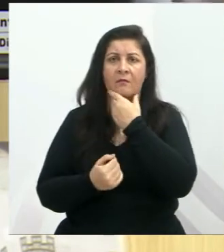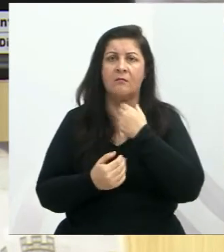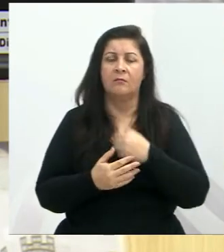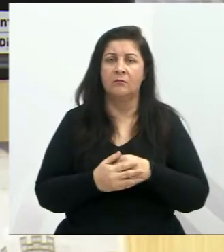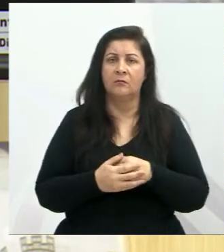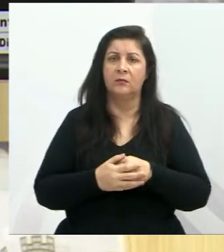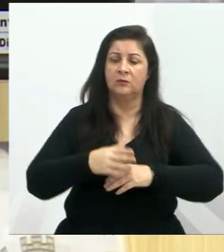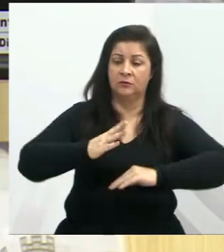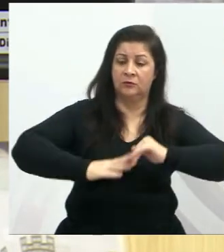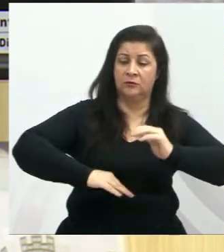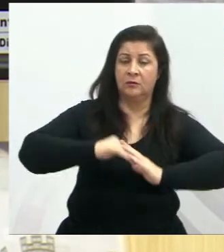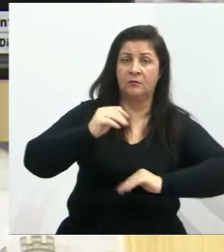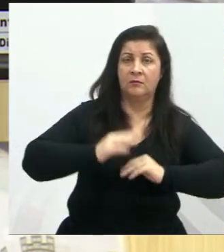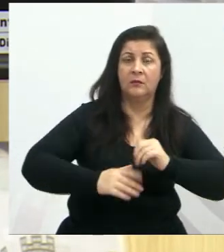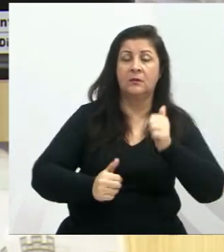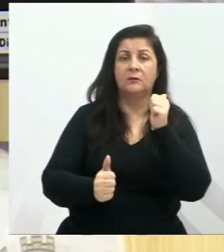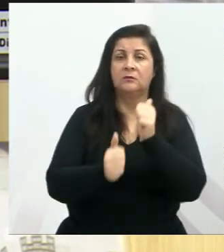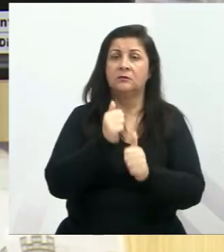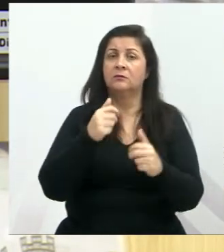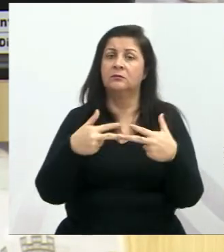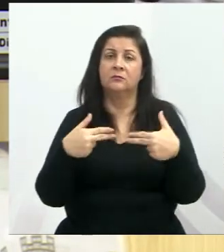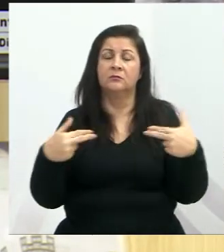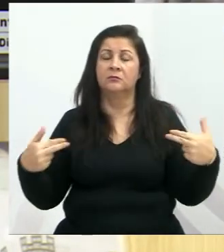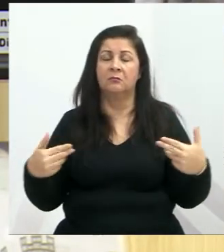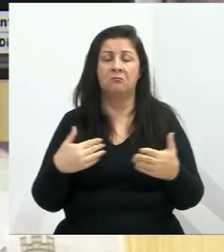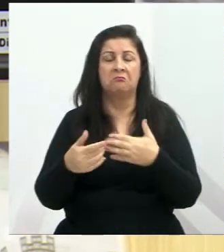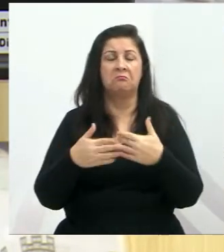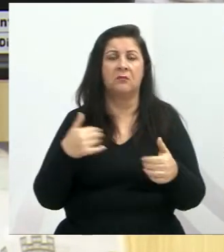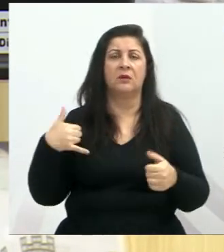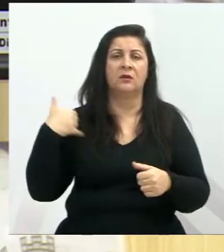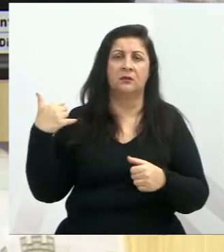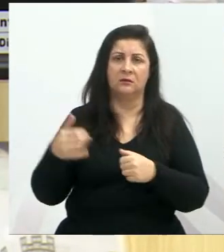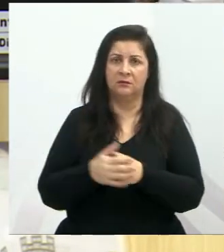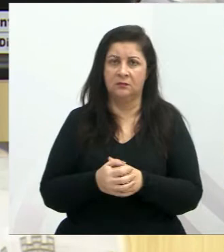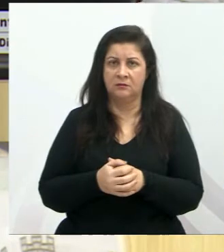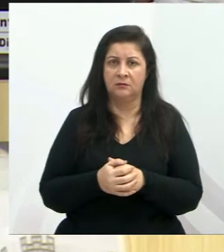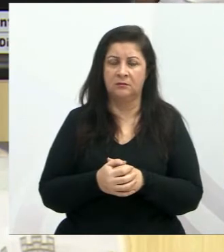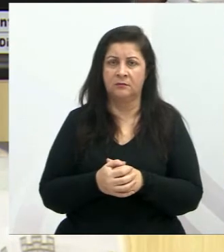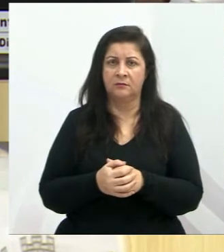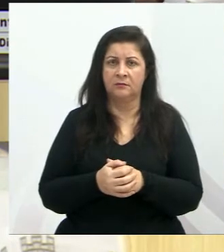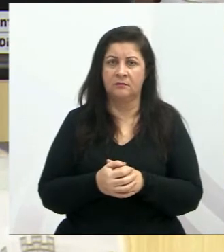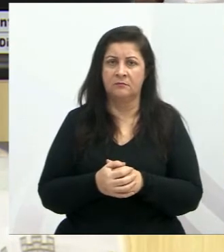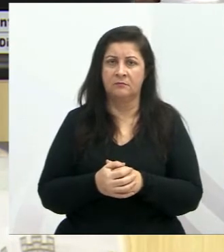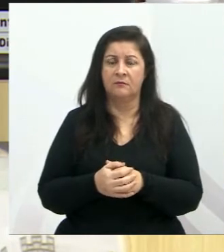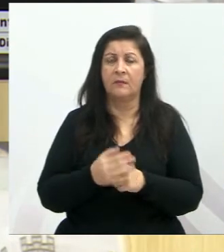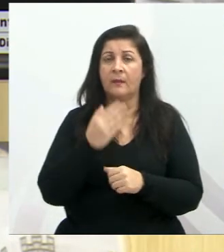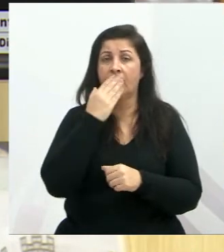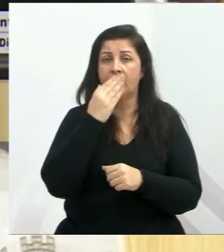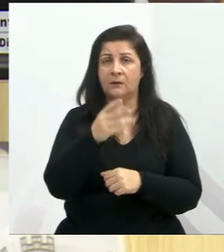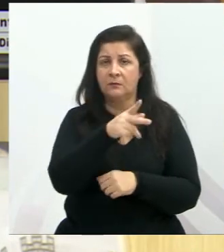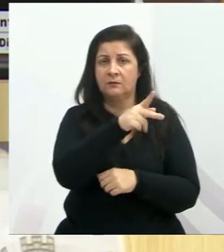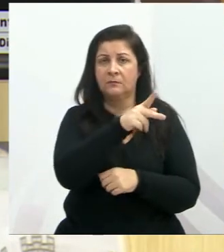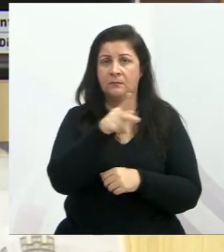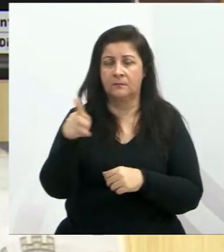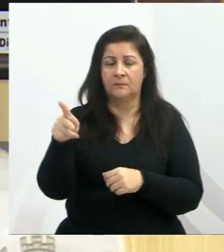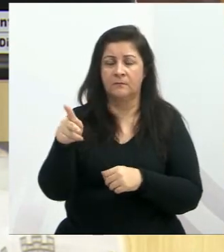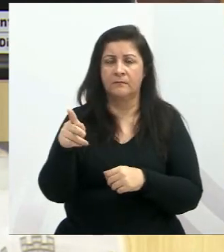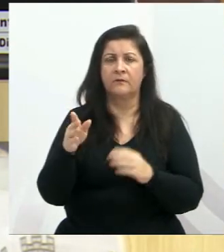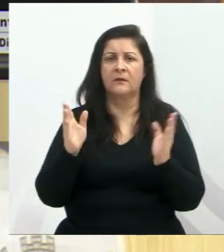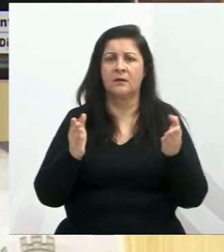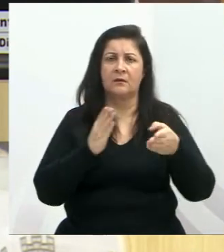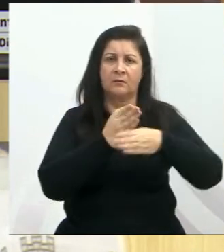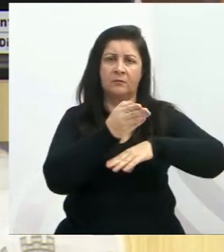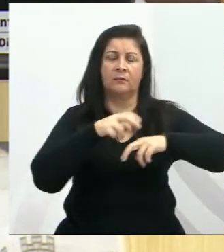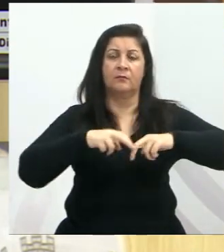prática esportiva das pessoas de todas as idades. Requeremos ao excelentíssimo senhor presidente dessa casa, ouvido e aprovado pelo egrégio